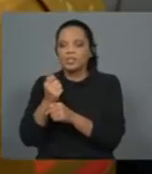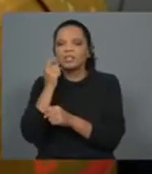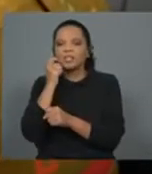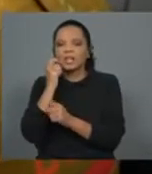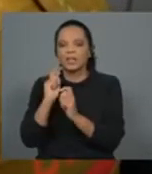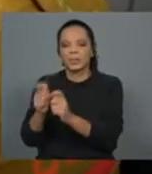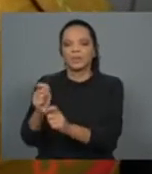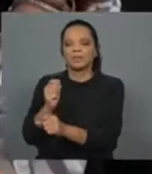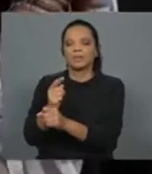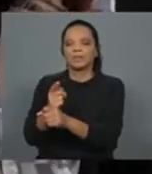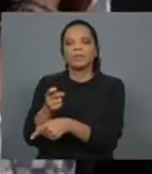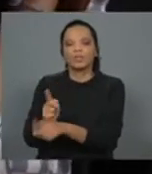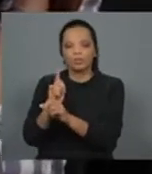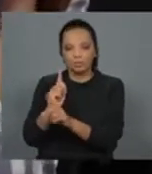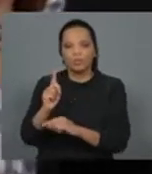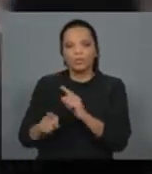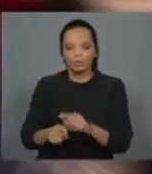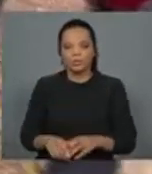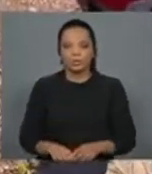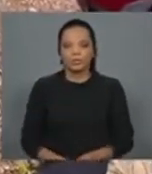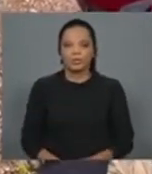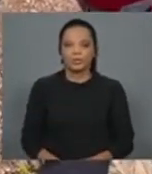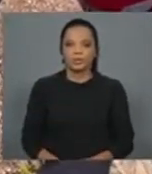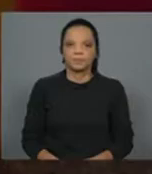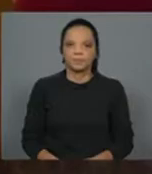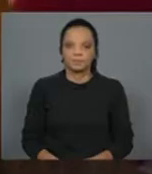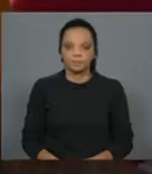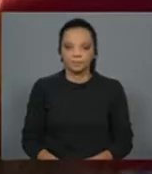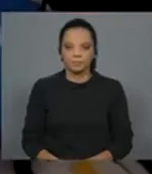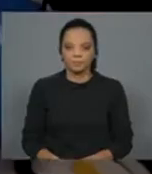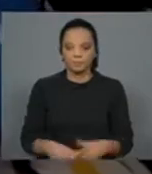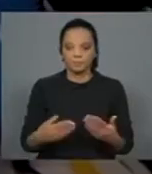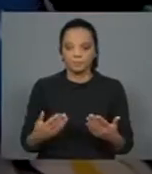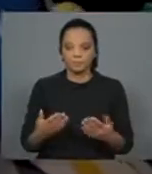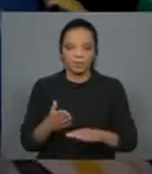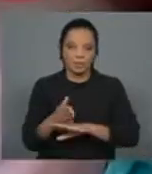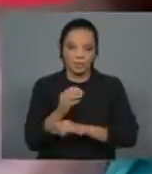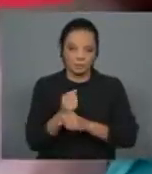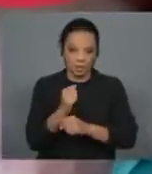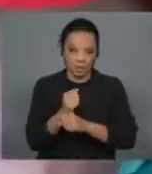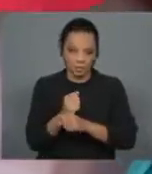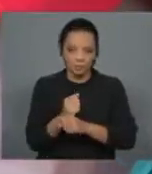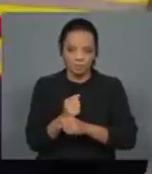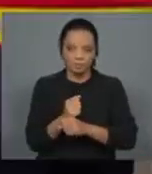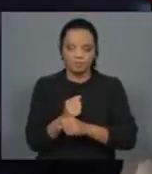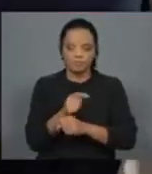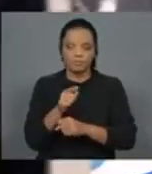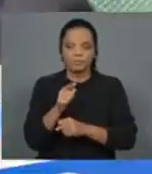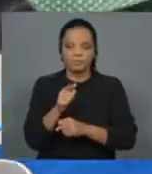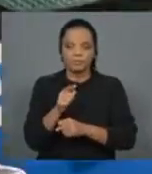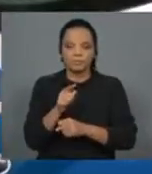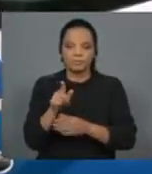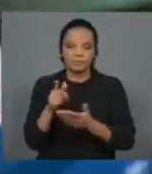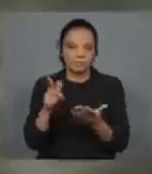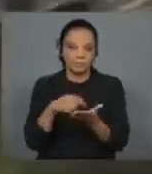valências que entram em ação? Bom, numa primeira linha, e os que estão sempre na linha da frente, estamos a falar,